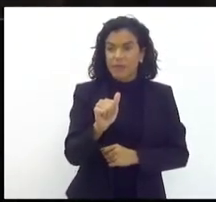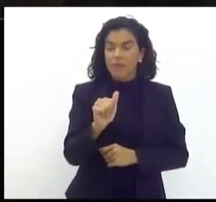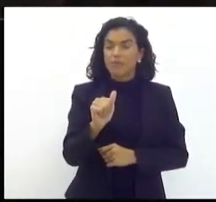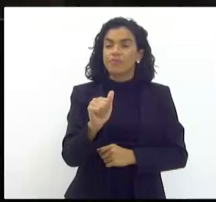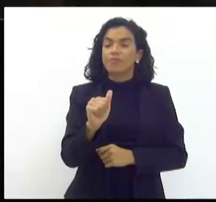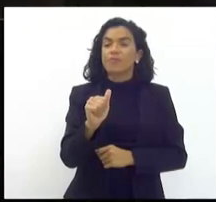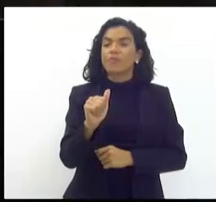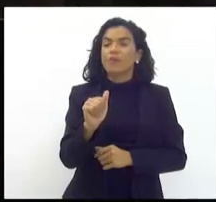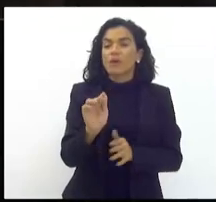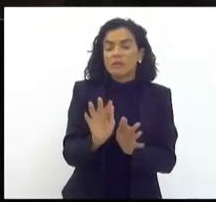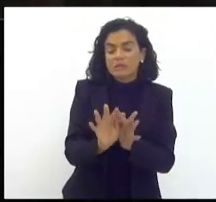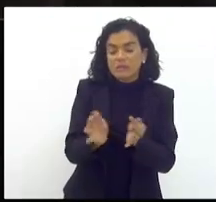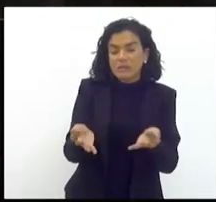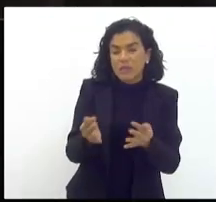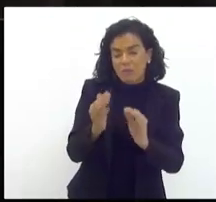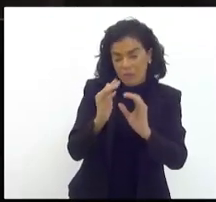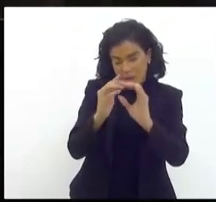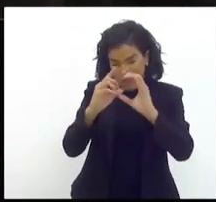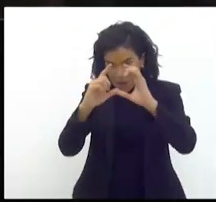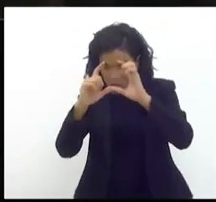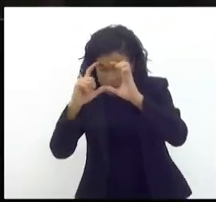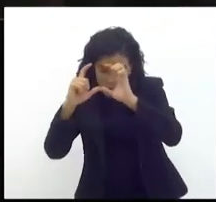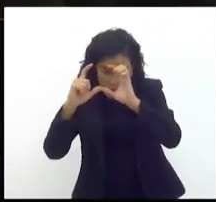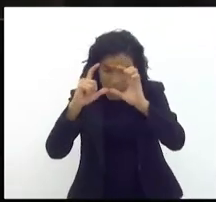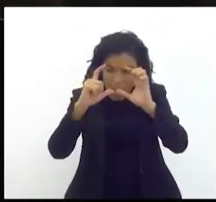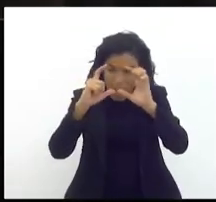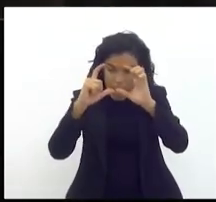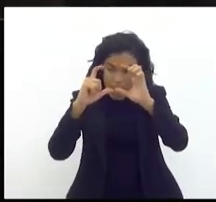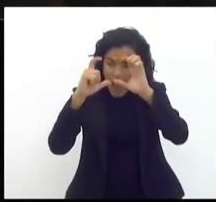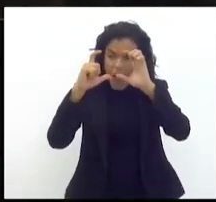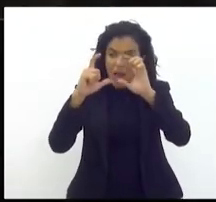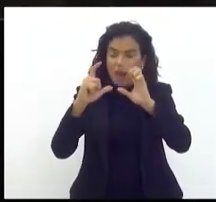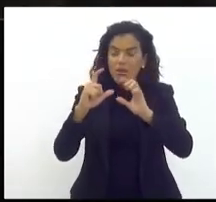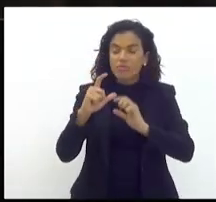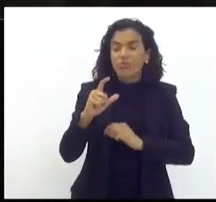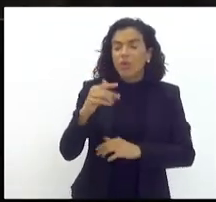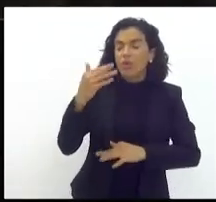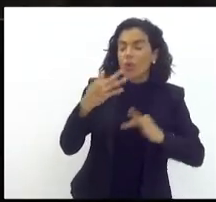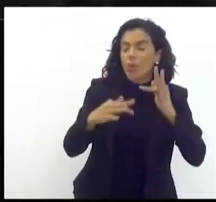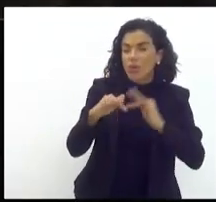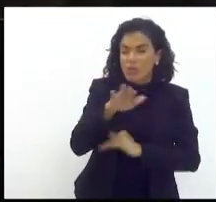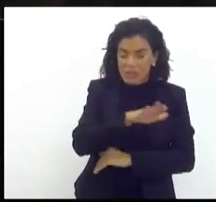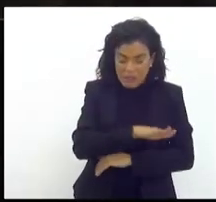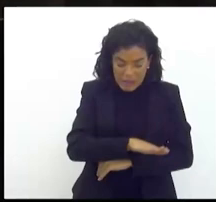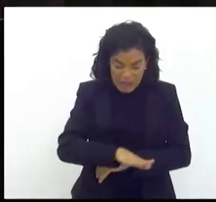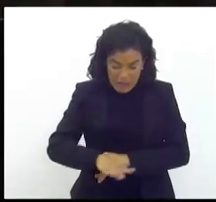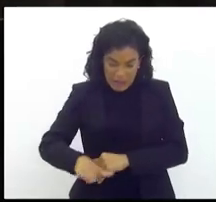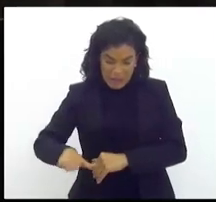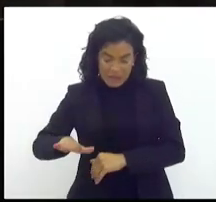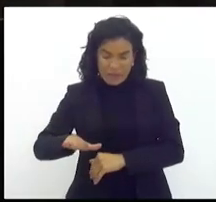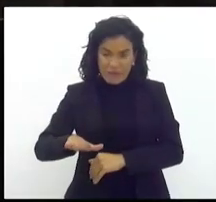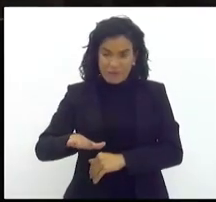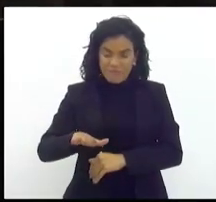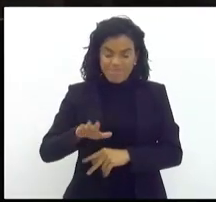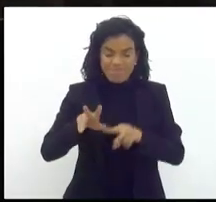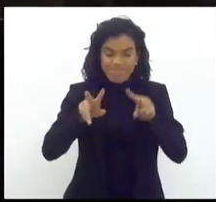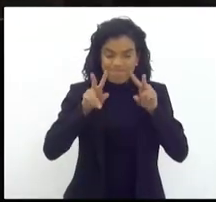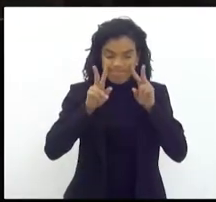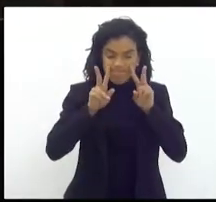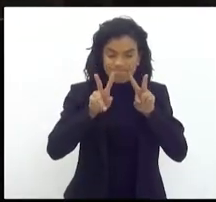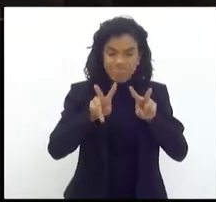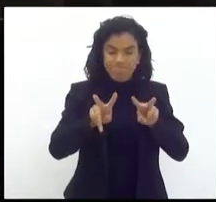numa simples foto revelou a dor de crianças diante do enterro